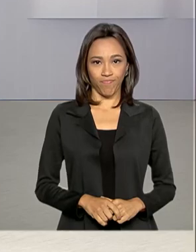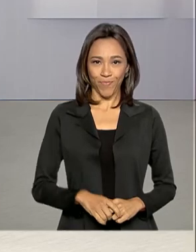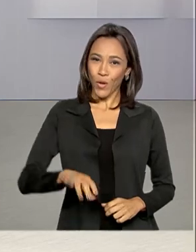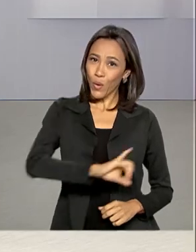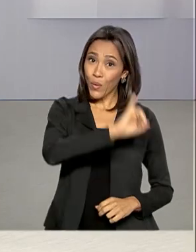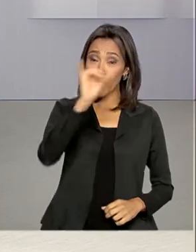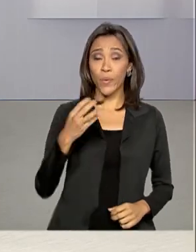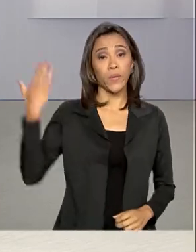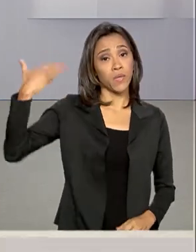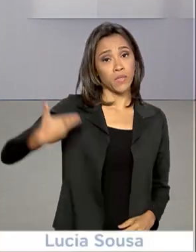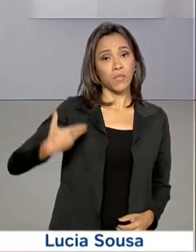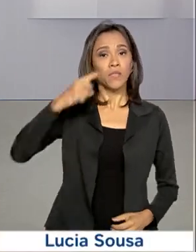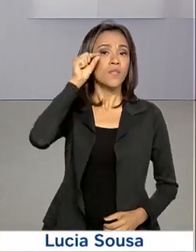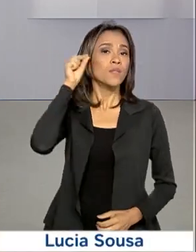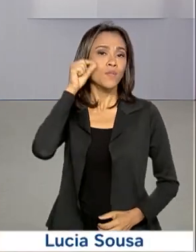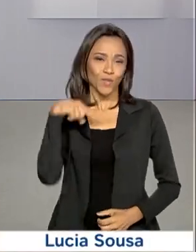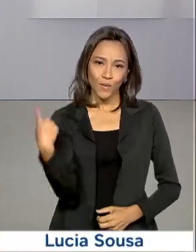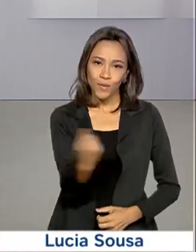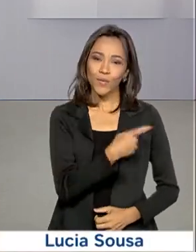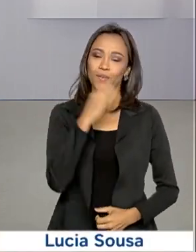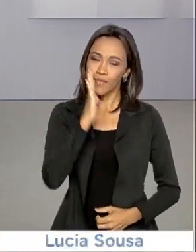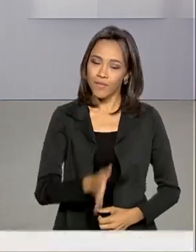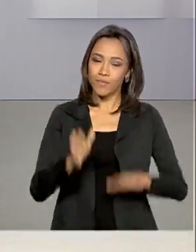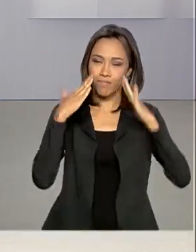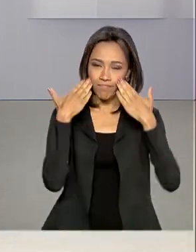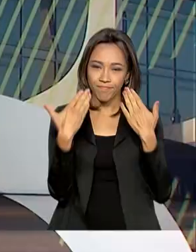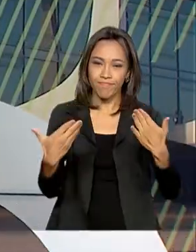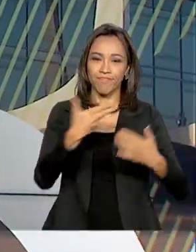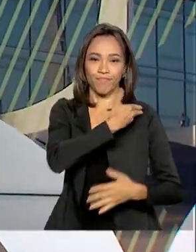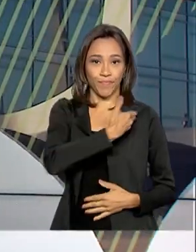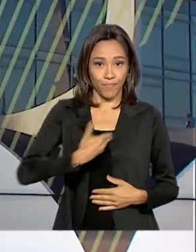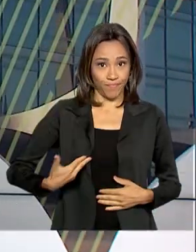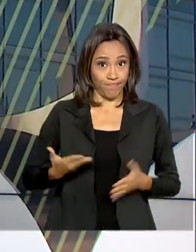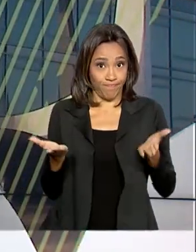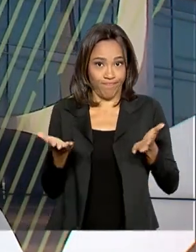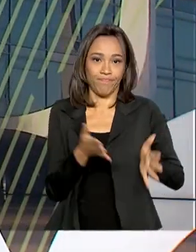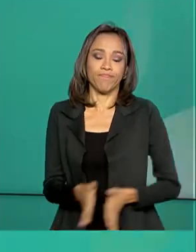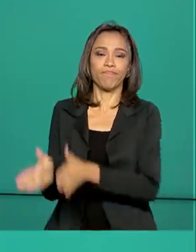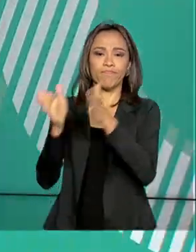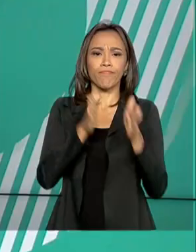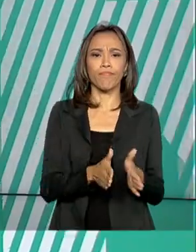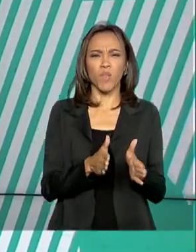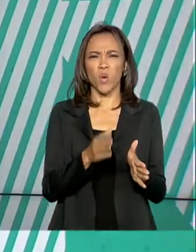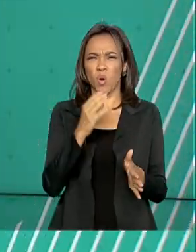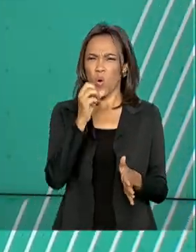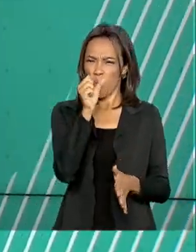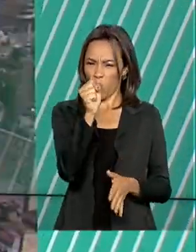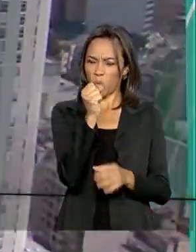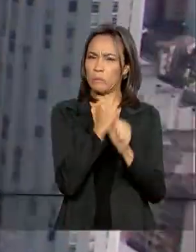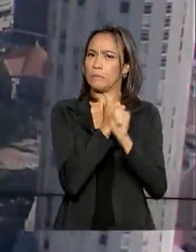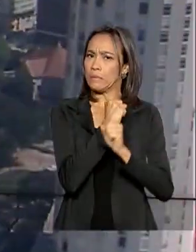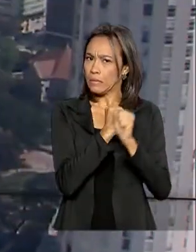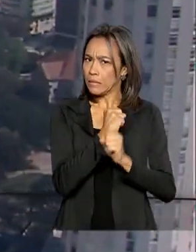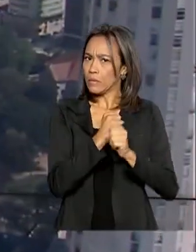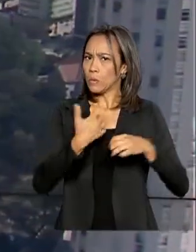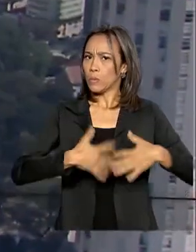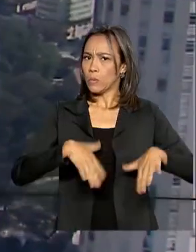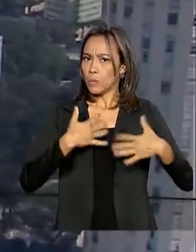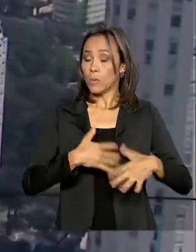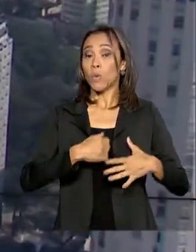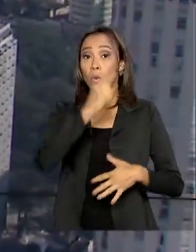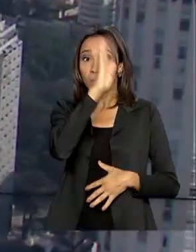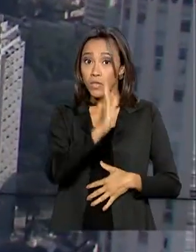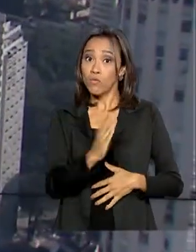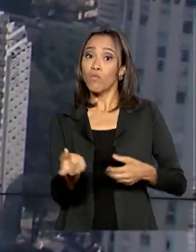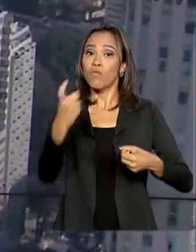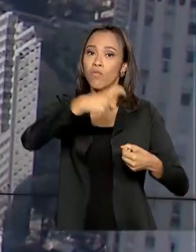Olá, sou o Roberto Camargo e já estamos no ar com o Governo Agora. Depois de oito anos, o Brasil volta a operar um centro de pesquisa